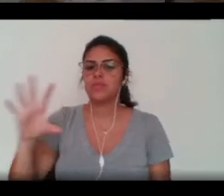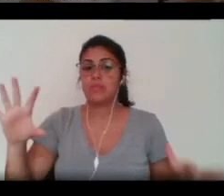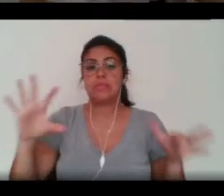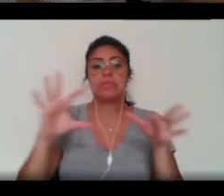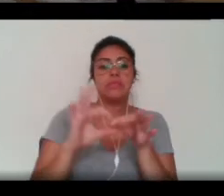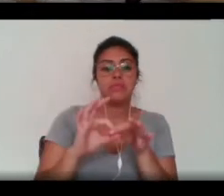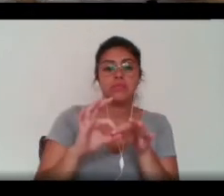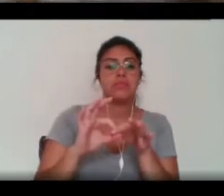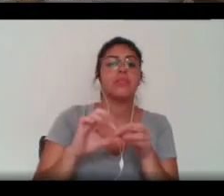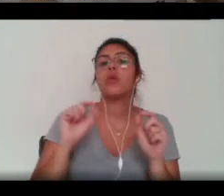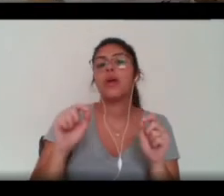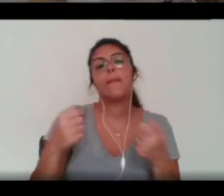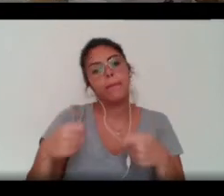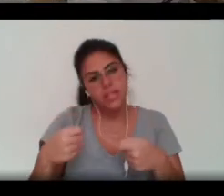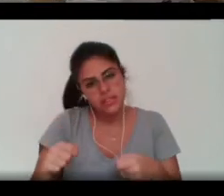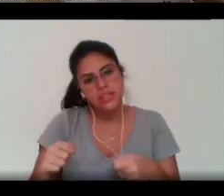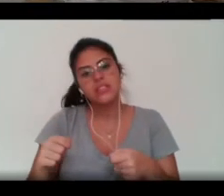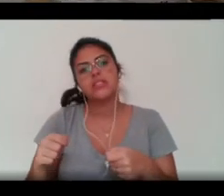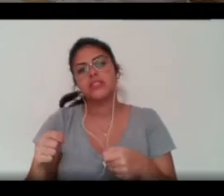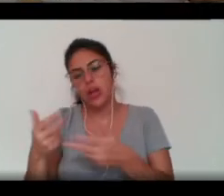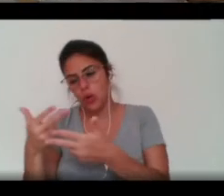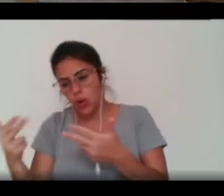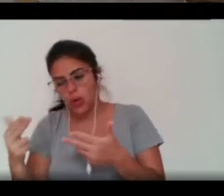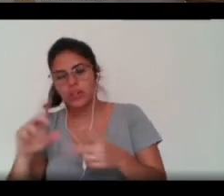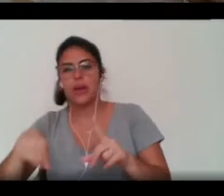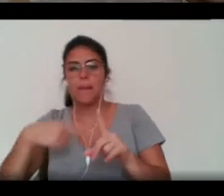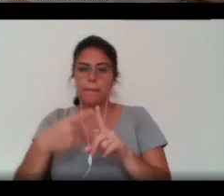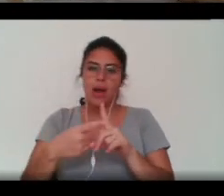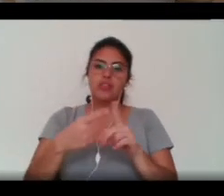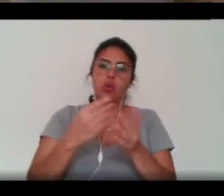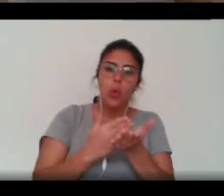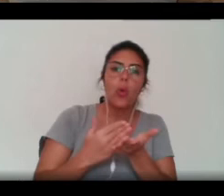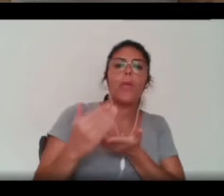Então, eu tenho V1 aqui, a condição inicial, para resolver esse problema. Tá claro?